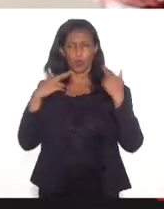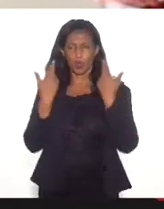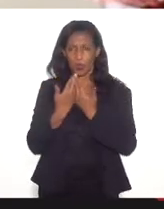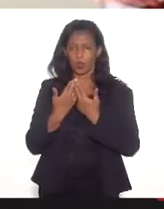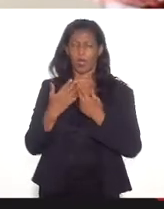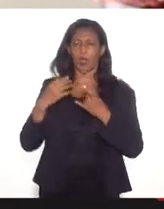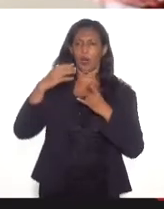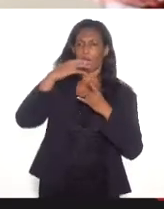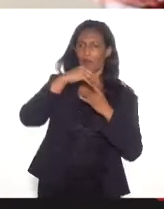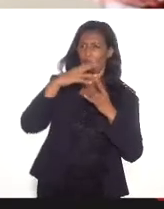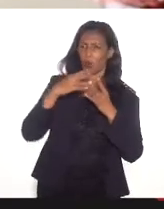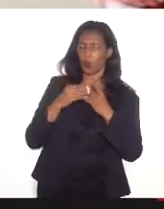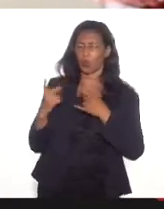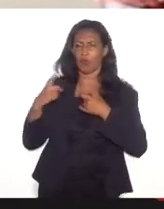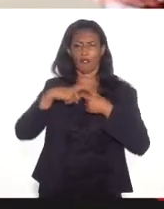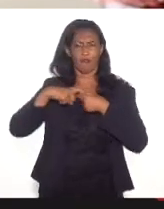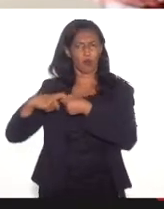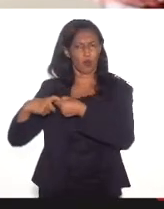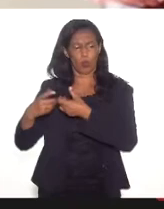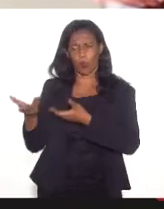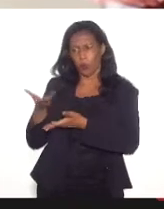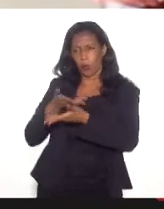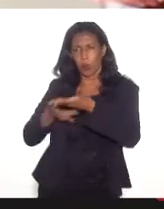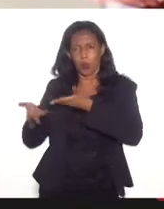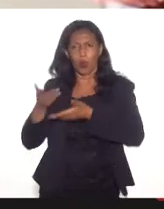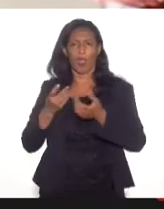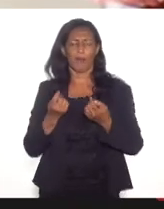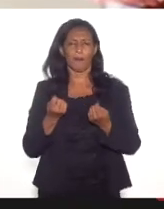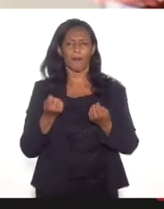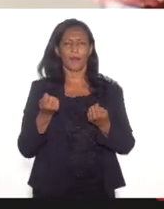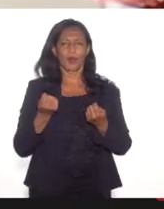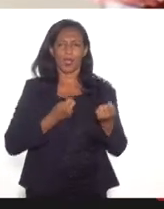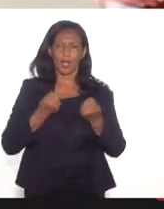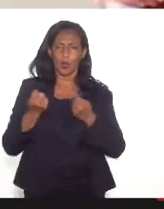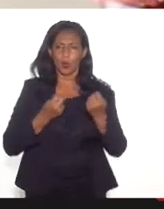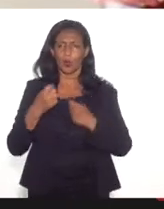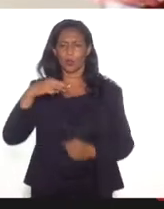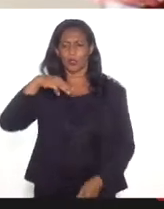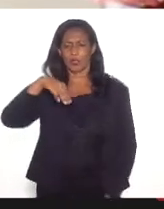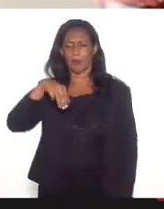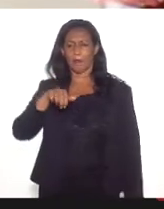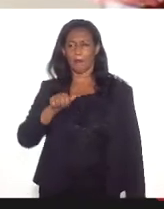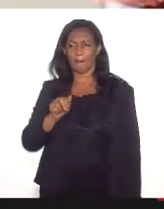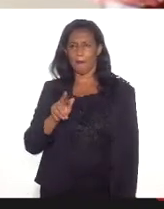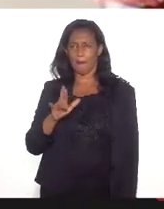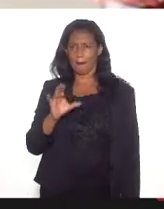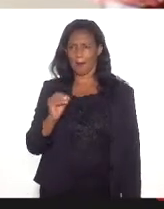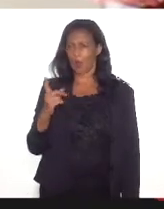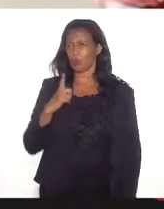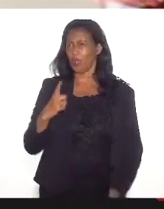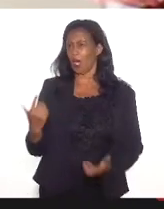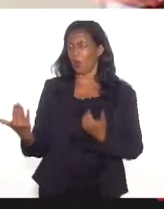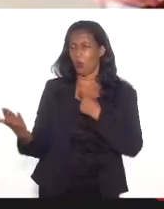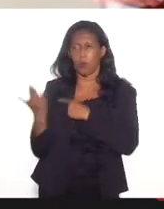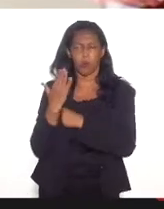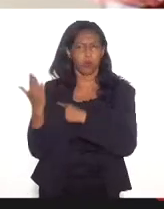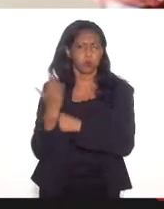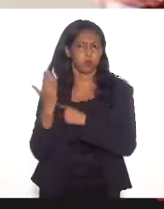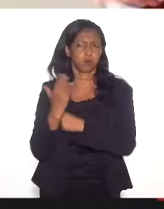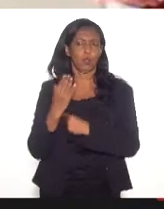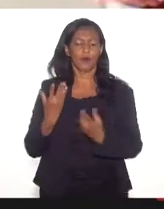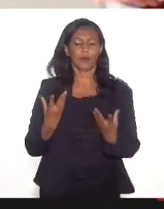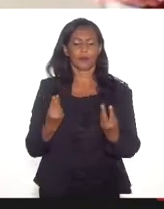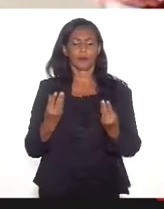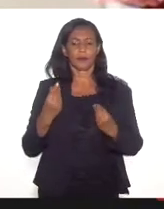Fiocruz é uma parceira disso, o economista Mauro Osório, agora que está aqui na assessoria fiscal da Alerj, tem nos ajudado muito, por exemplo,